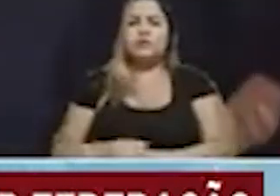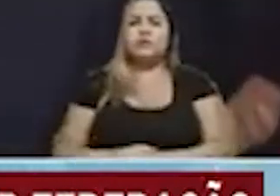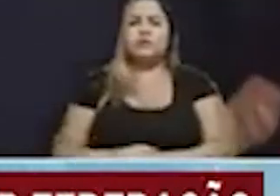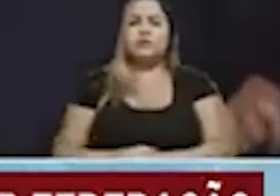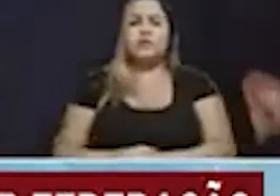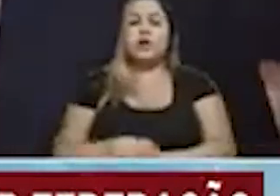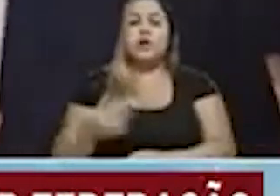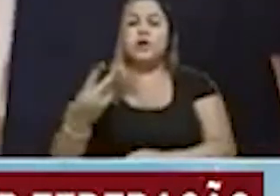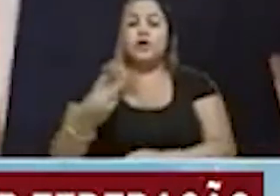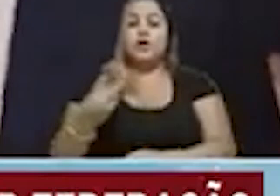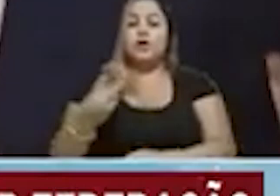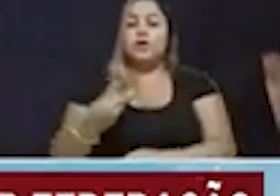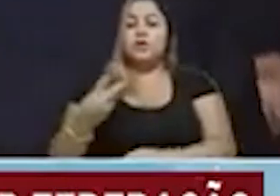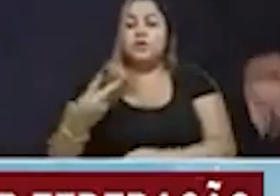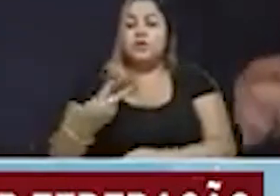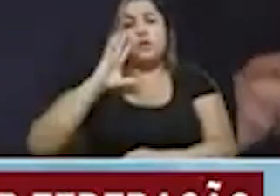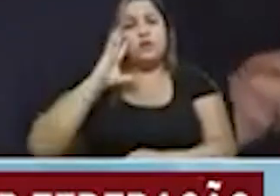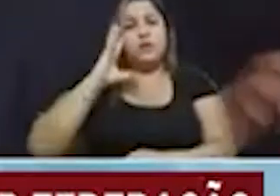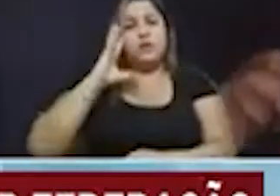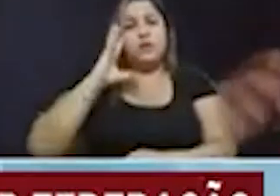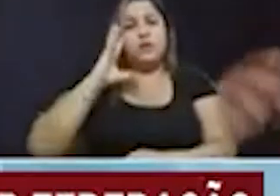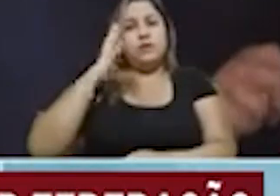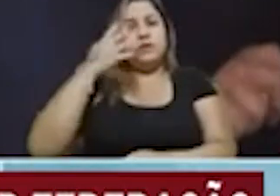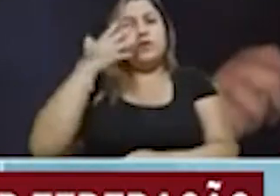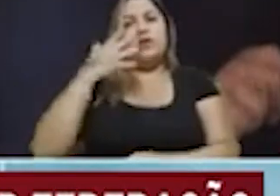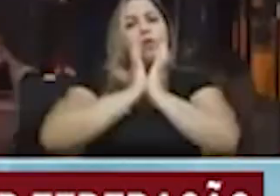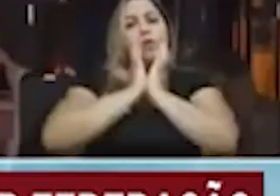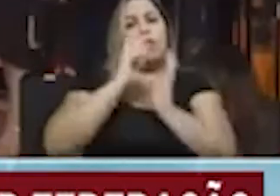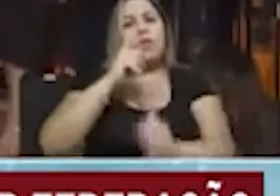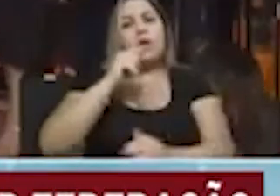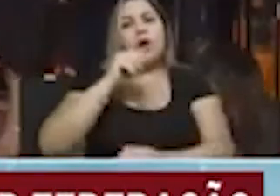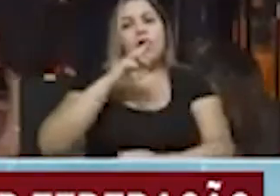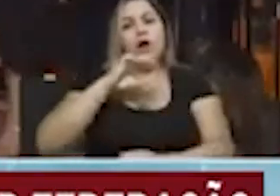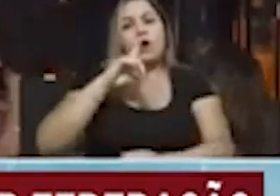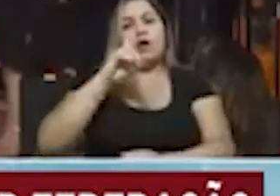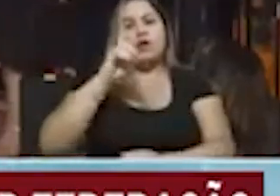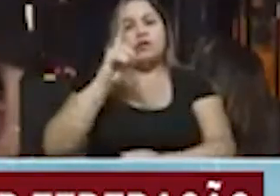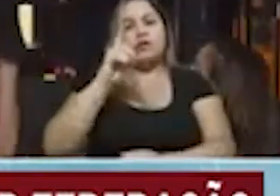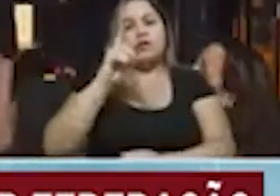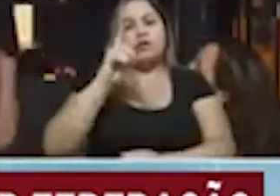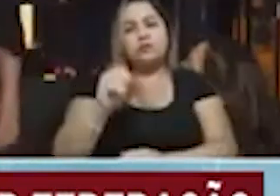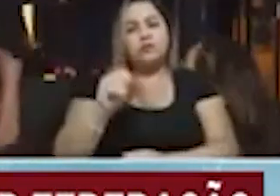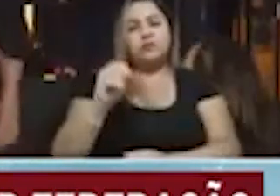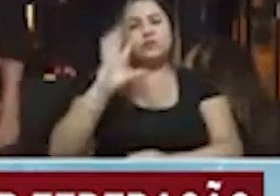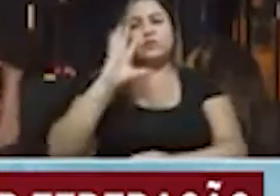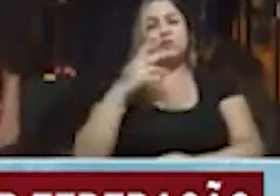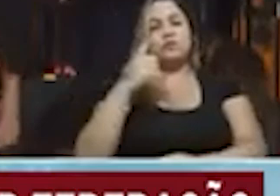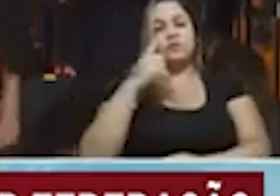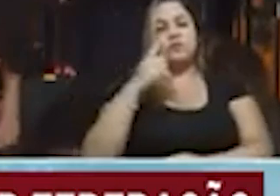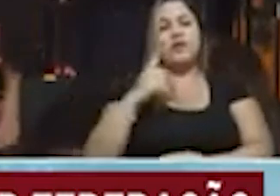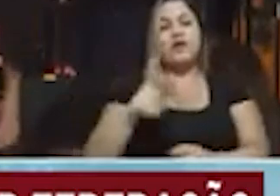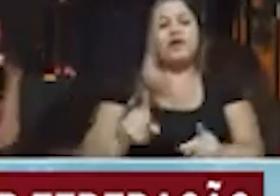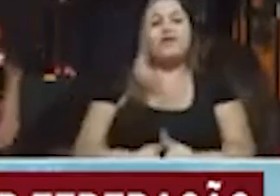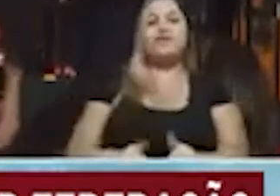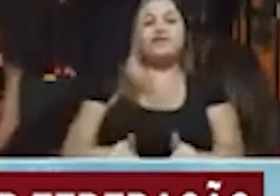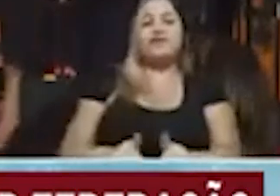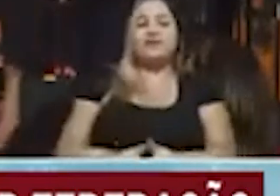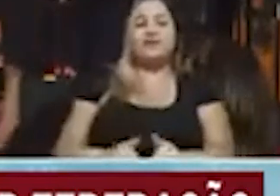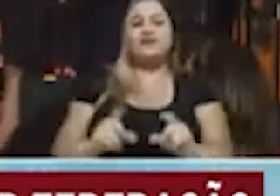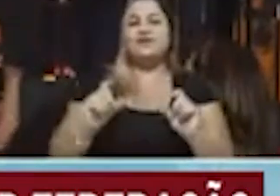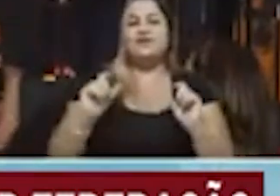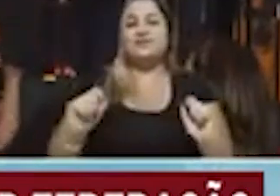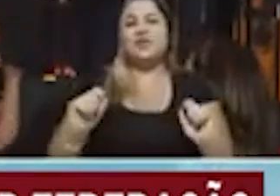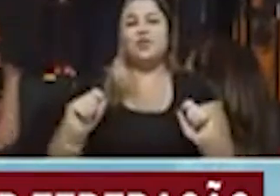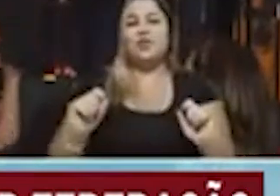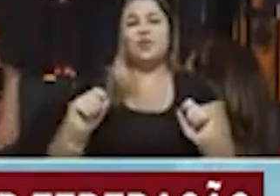A partir de agora, aquele partido que se unir em federação para eleger, por exemplo, um deputado